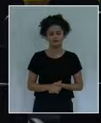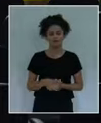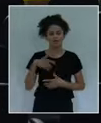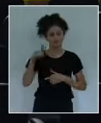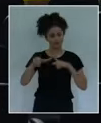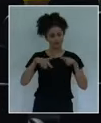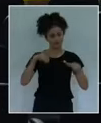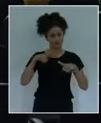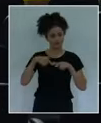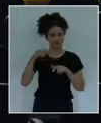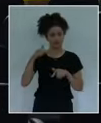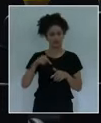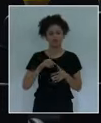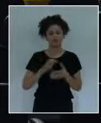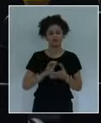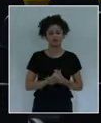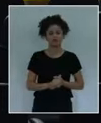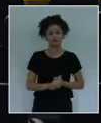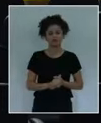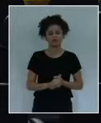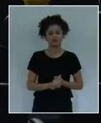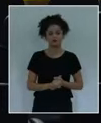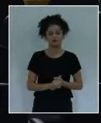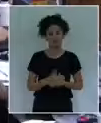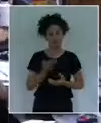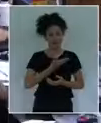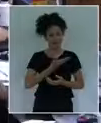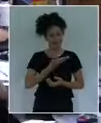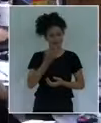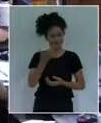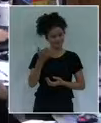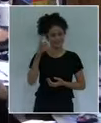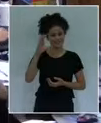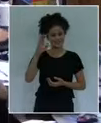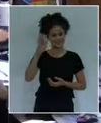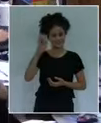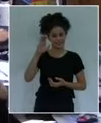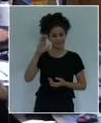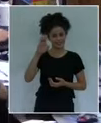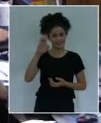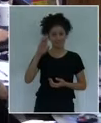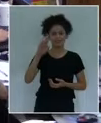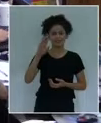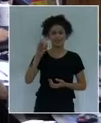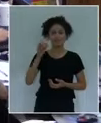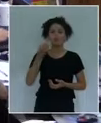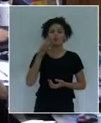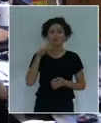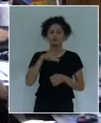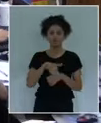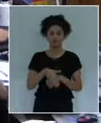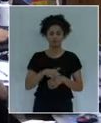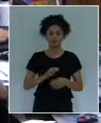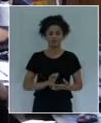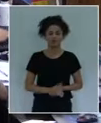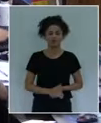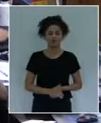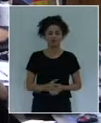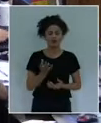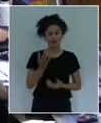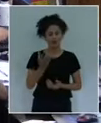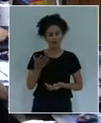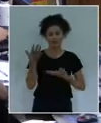funcionário dessa casa, meu amigo Cícero. Boa noite. Boa noite. Eu só gostaria de parabenizar